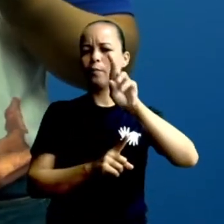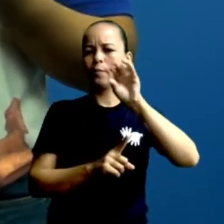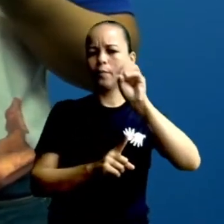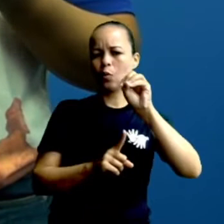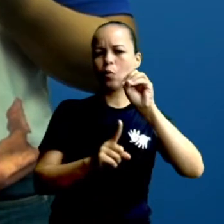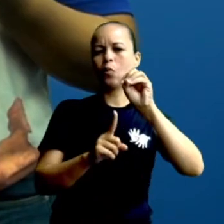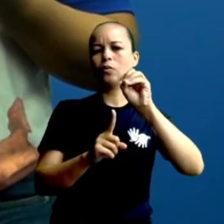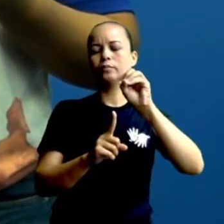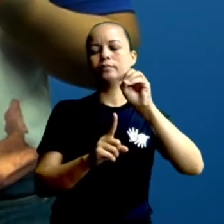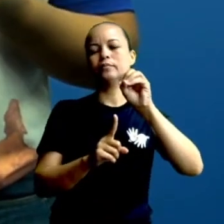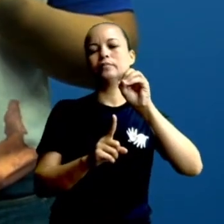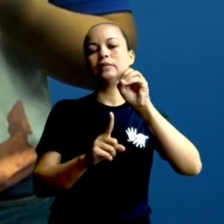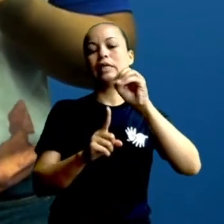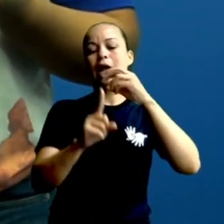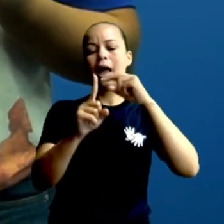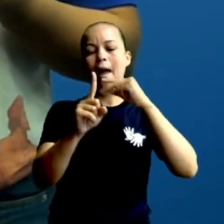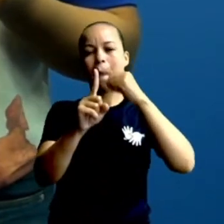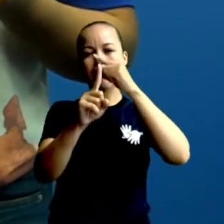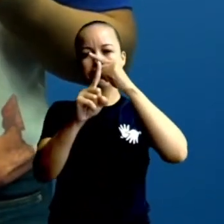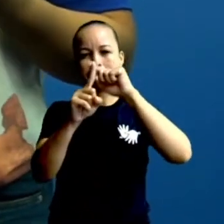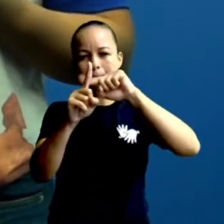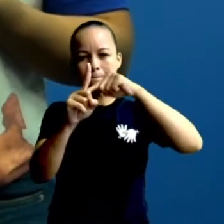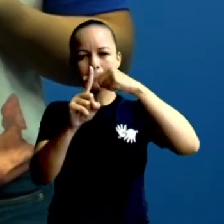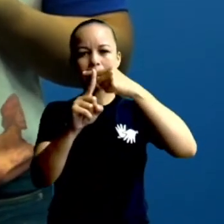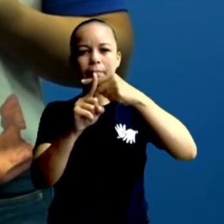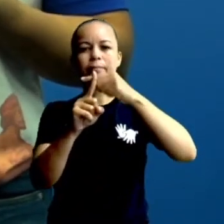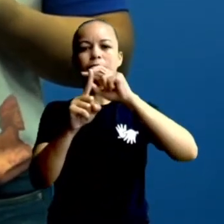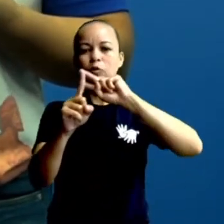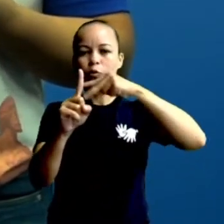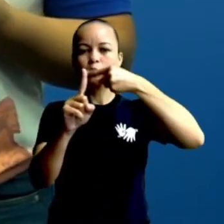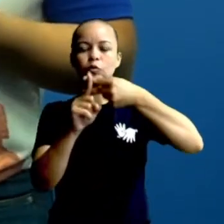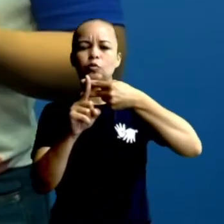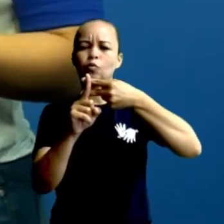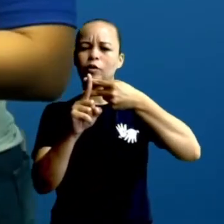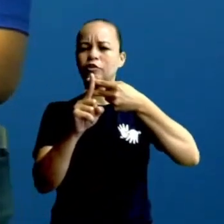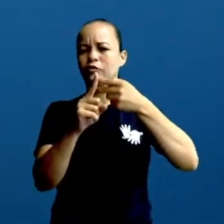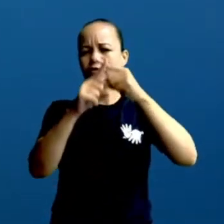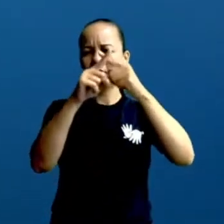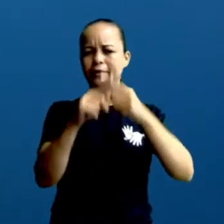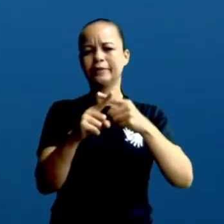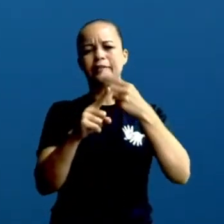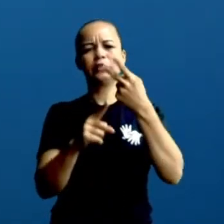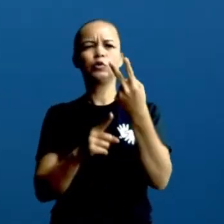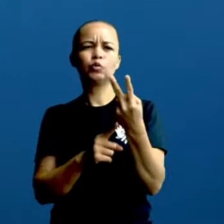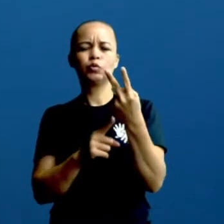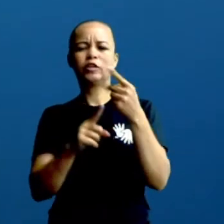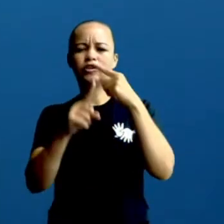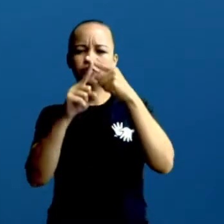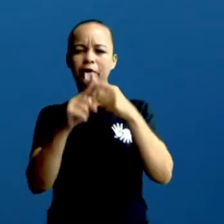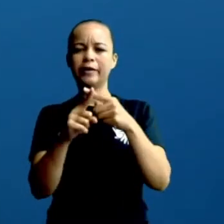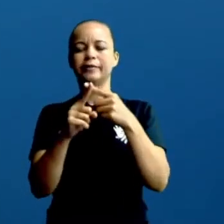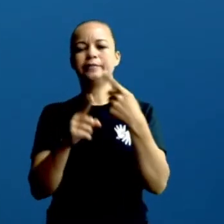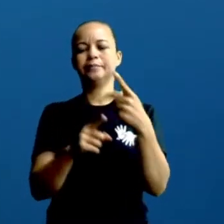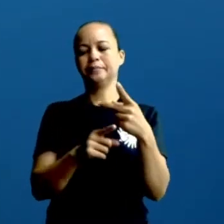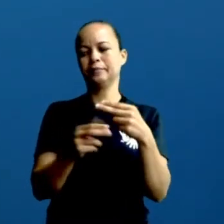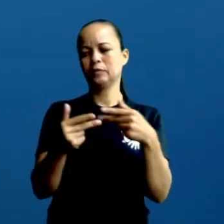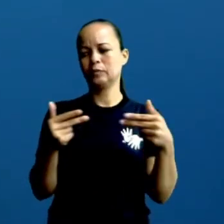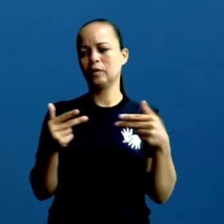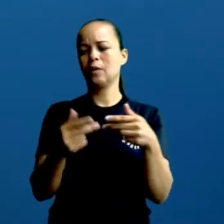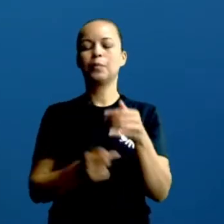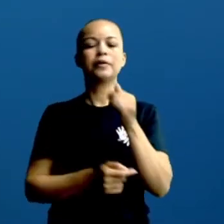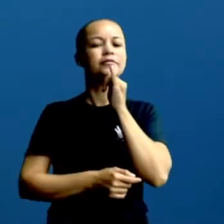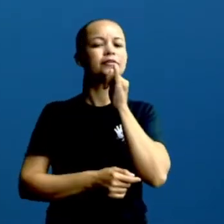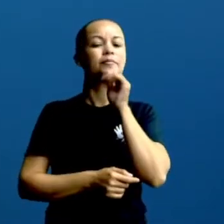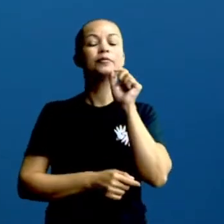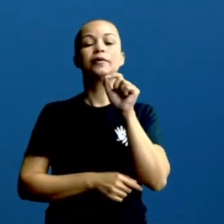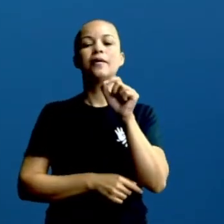perguntei ao que as duas vezes aquela coisa tá certo ou seja o exemplo aqui